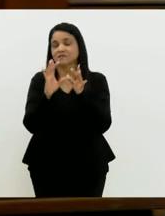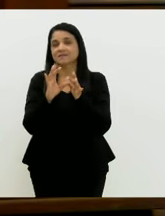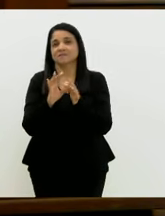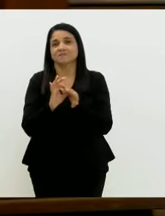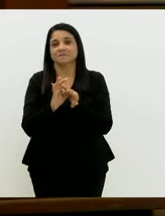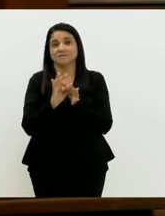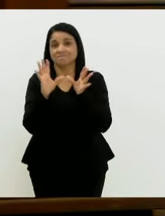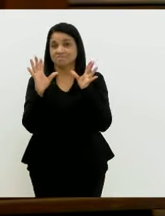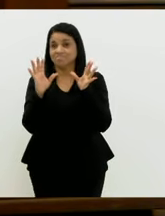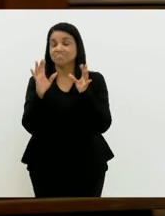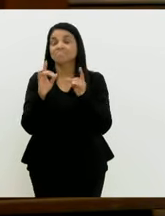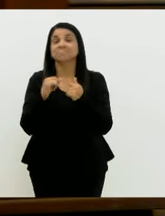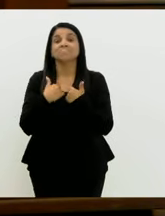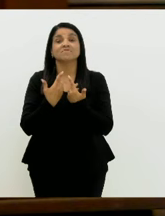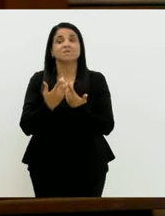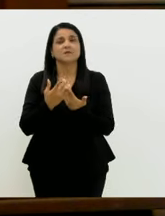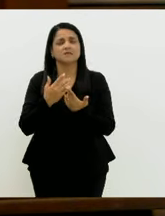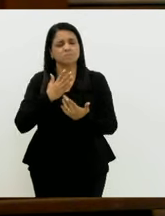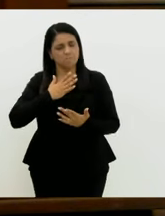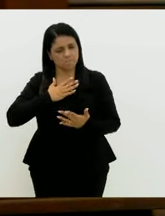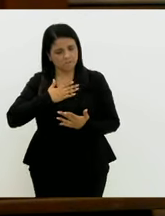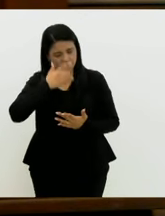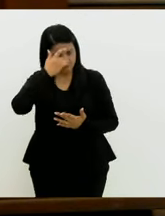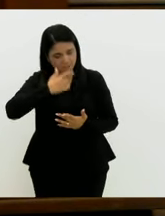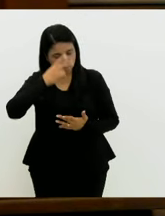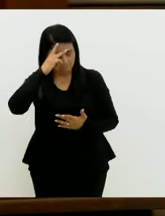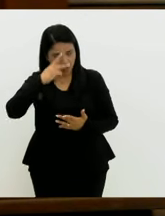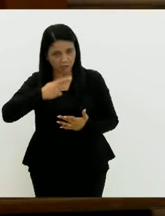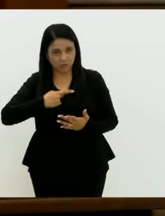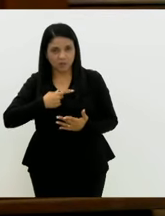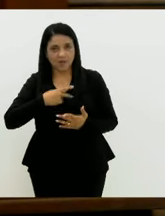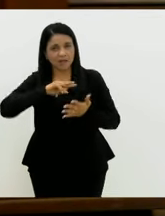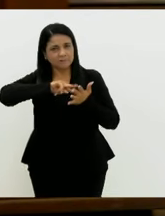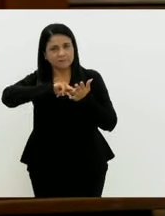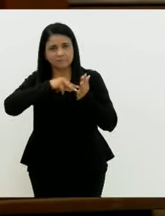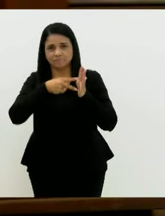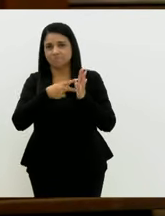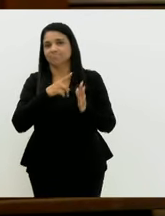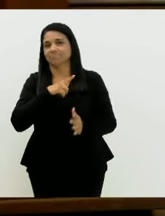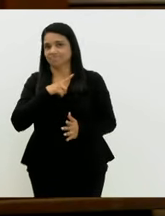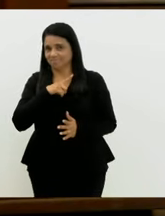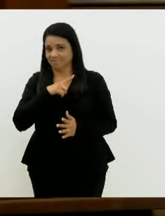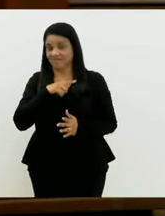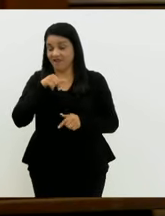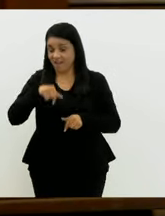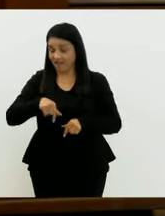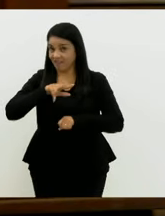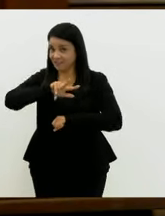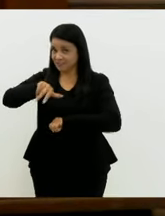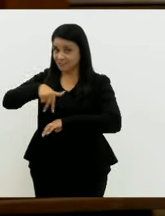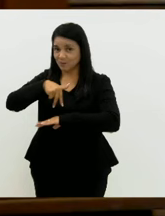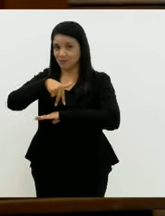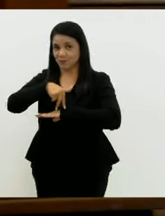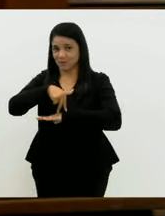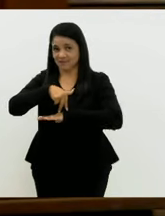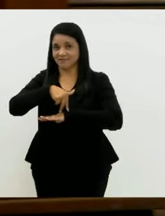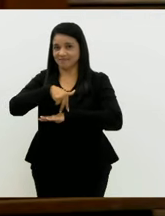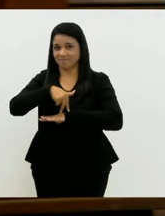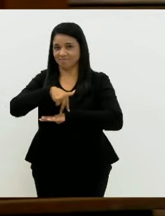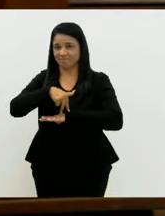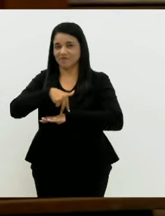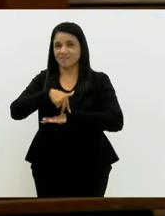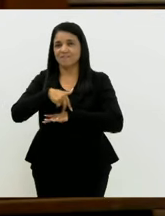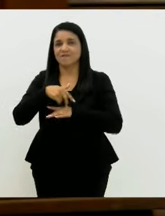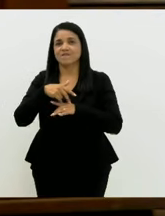um significado todo particular. Foi dessa tribuna, em fevereiro